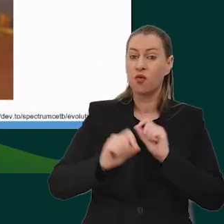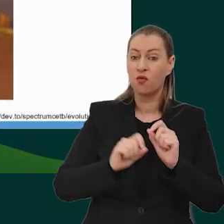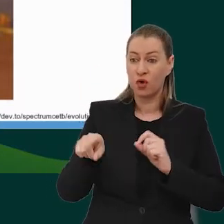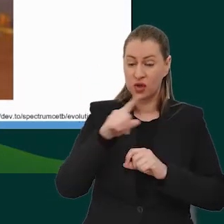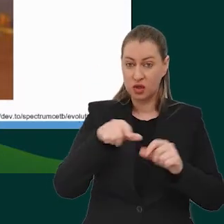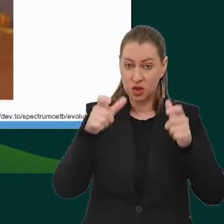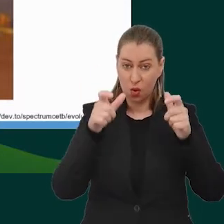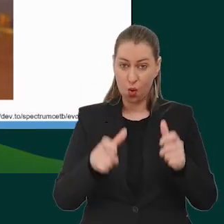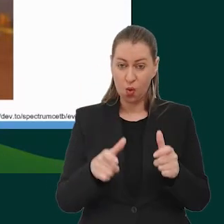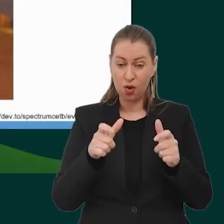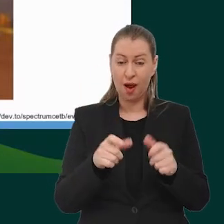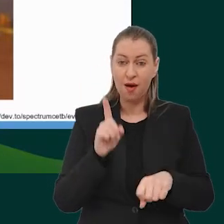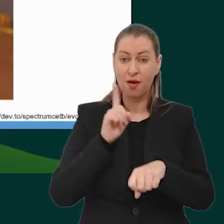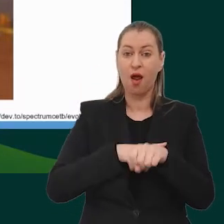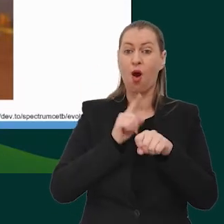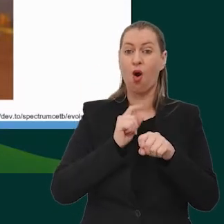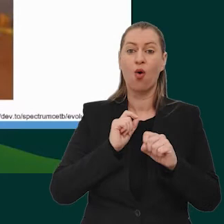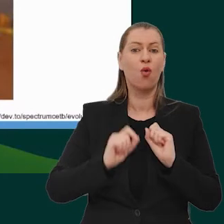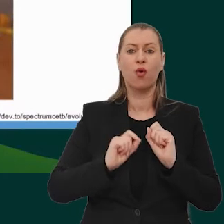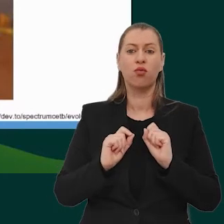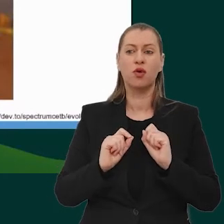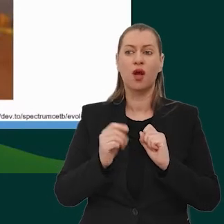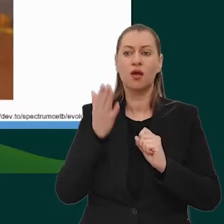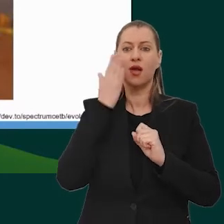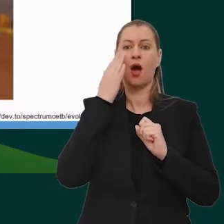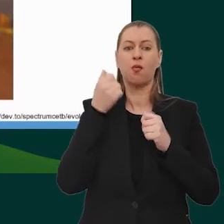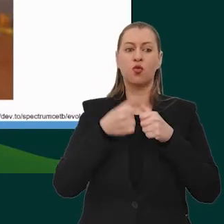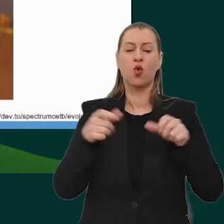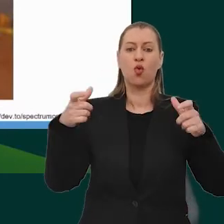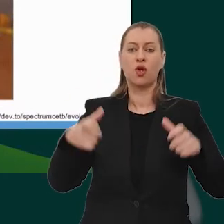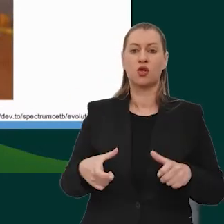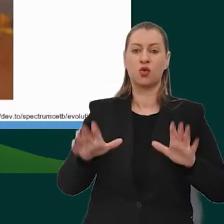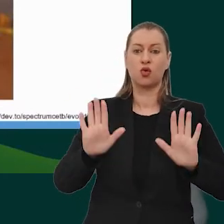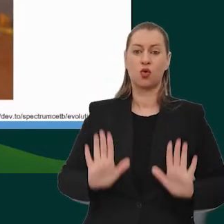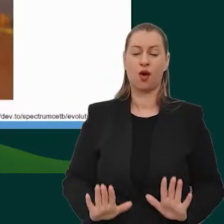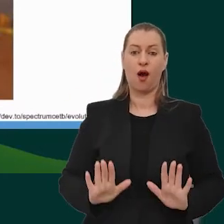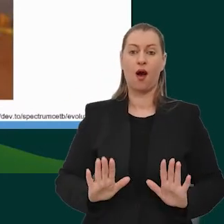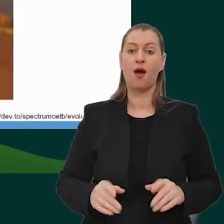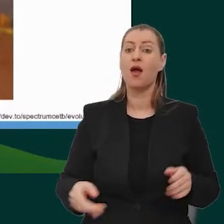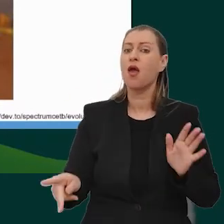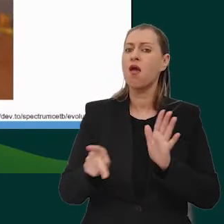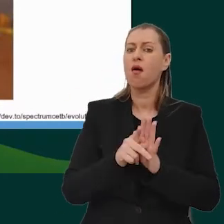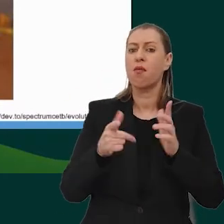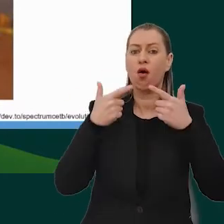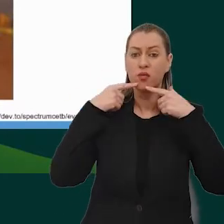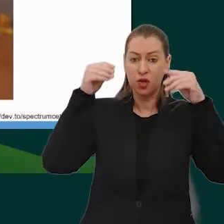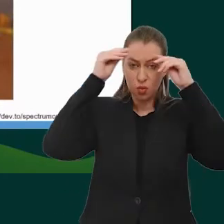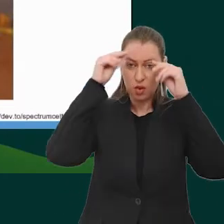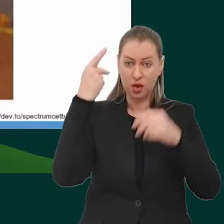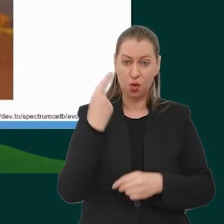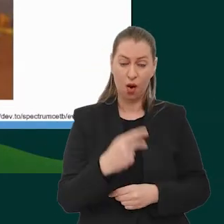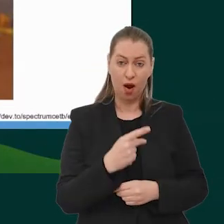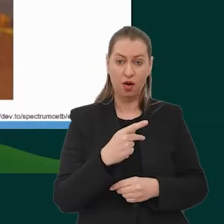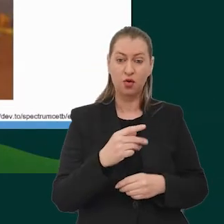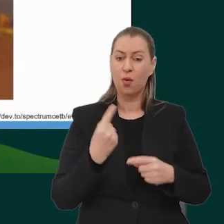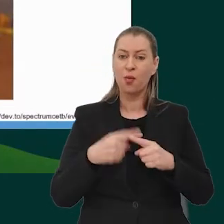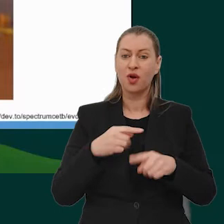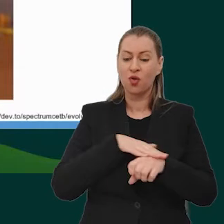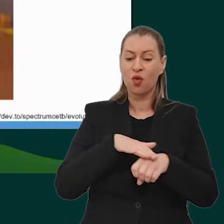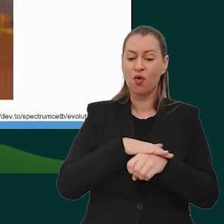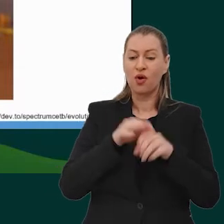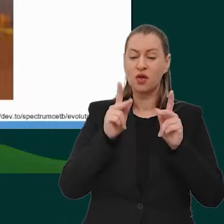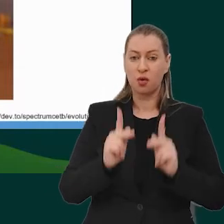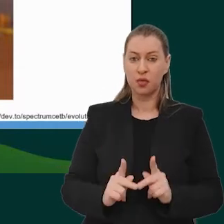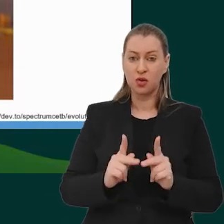lugar, vocês automaticamente se situam naquele lugar. E aquilo passa a fazer parte da linguagem de vocês. Quando vocês conversam com